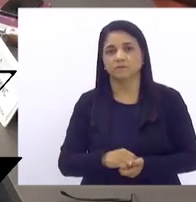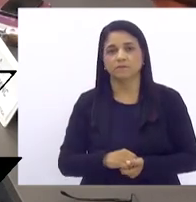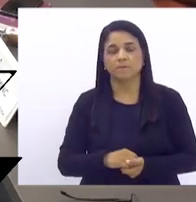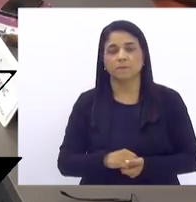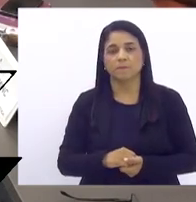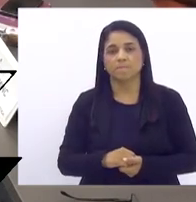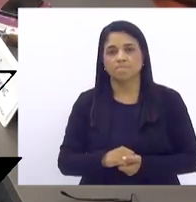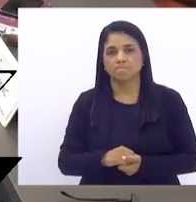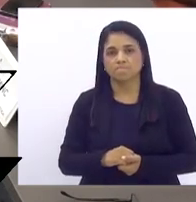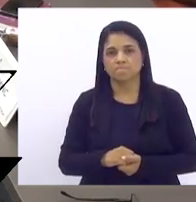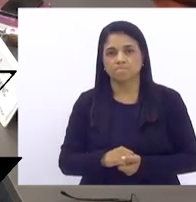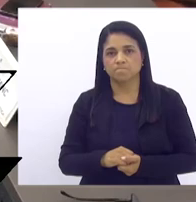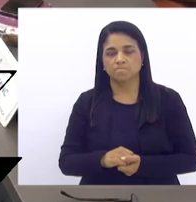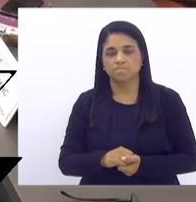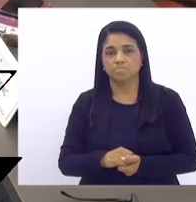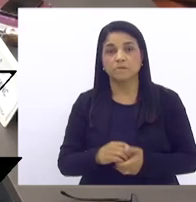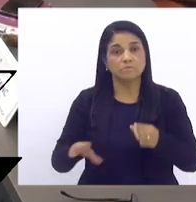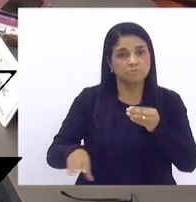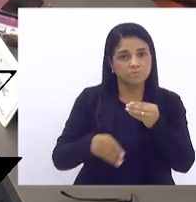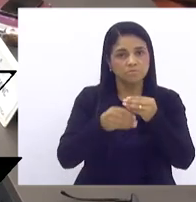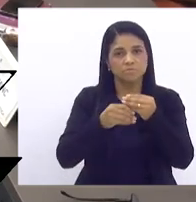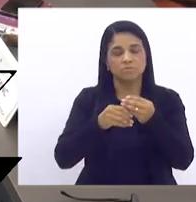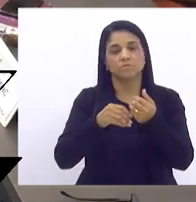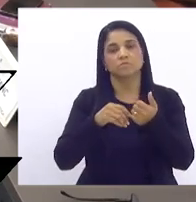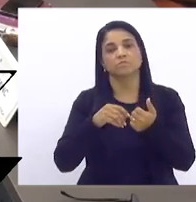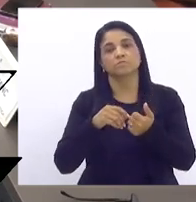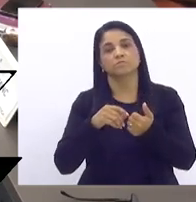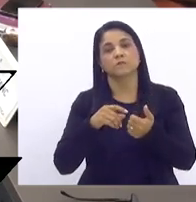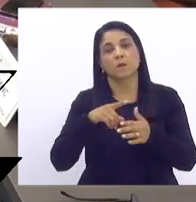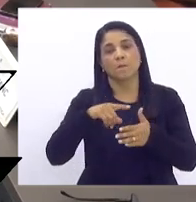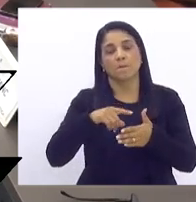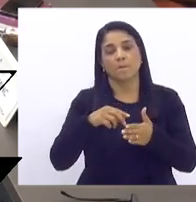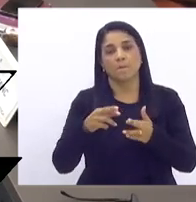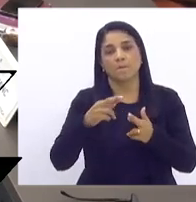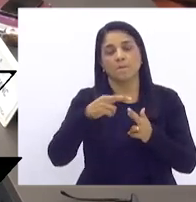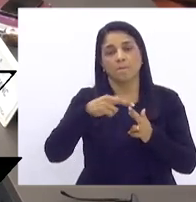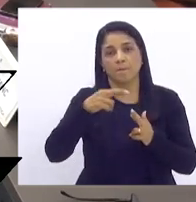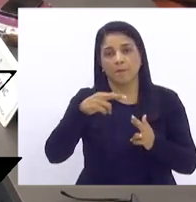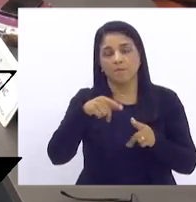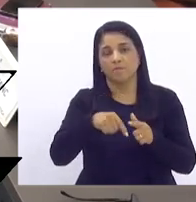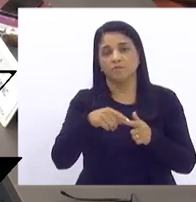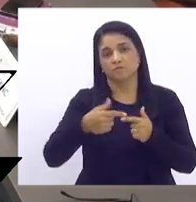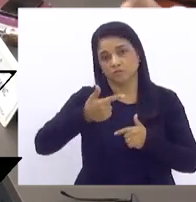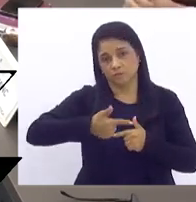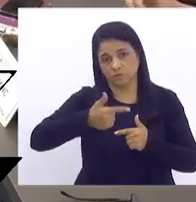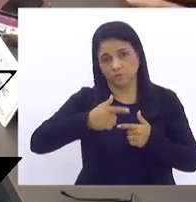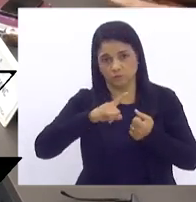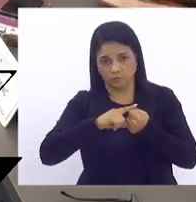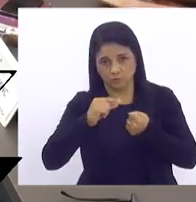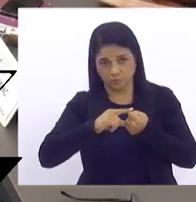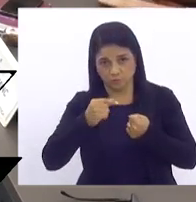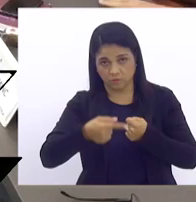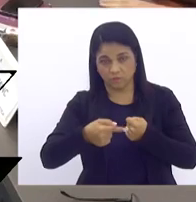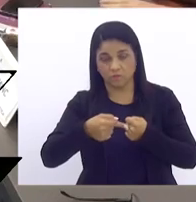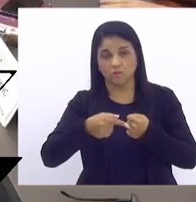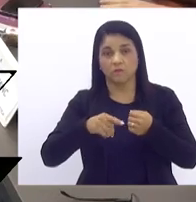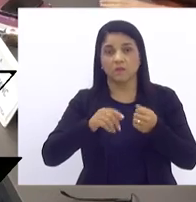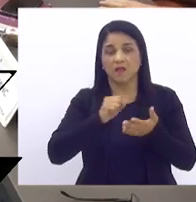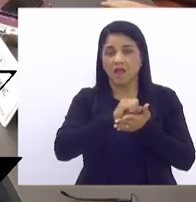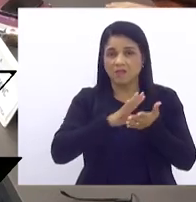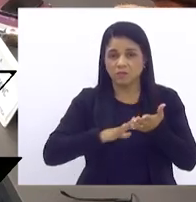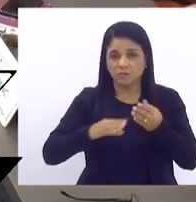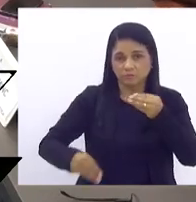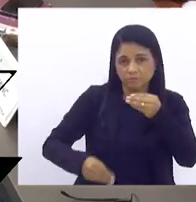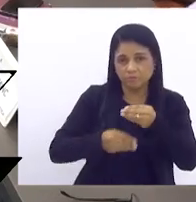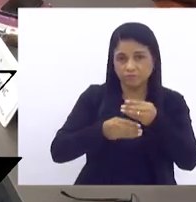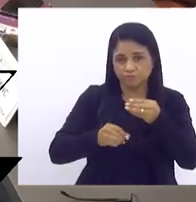E elenca também no artigo 2º uma série de ações similares ao que está disposto no